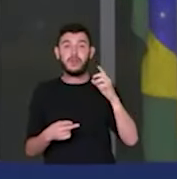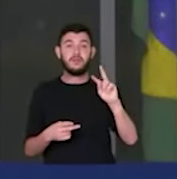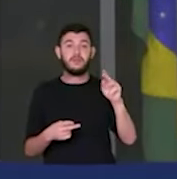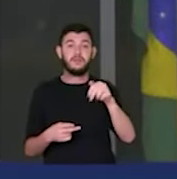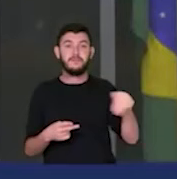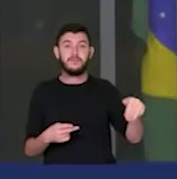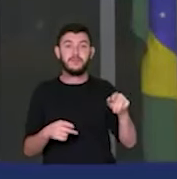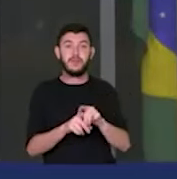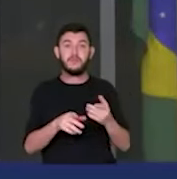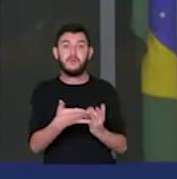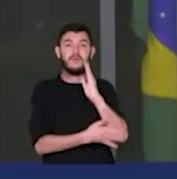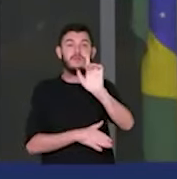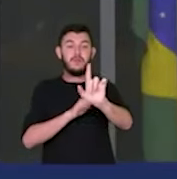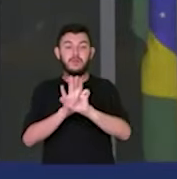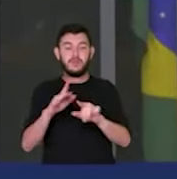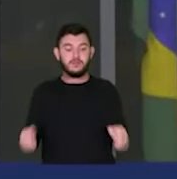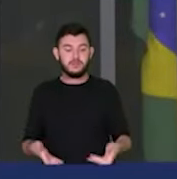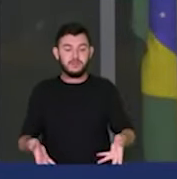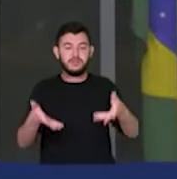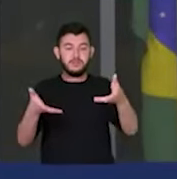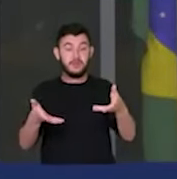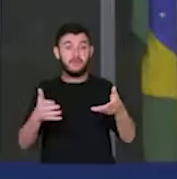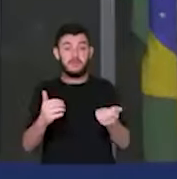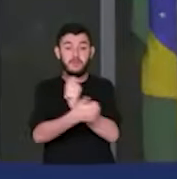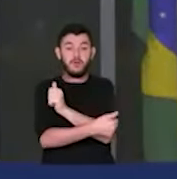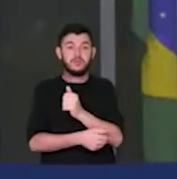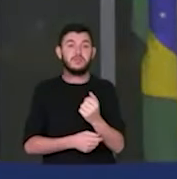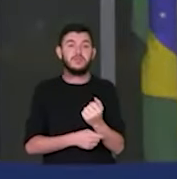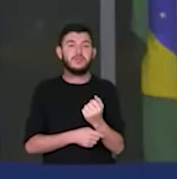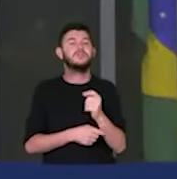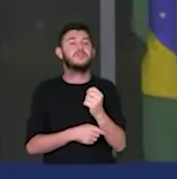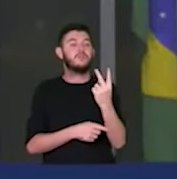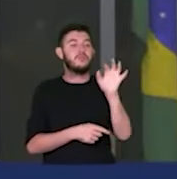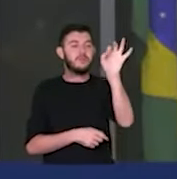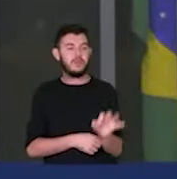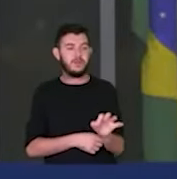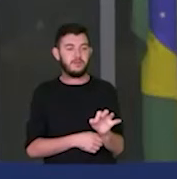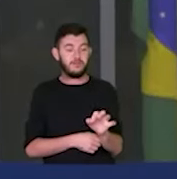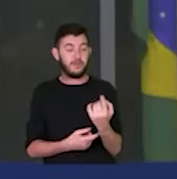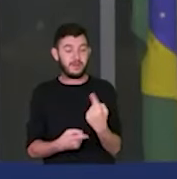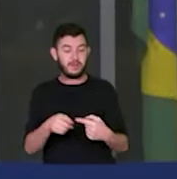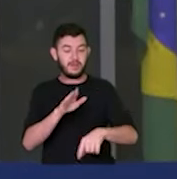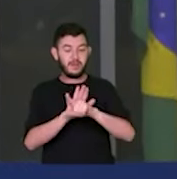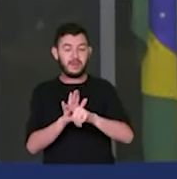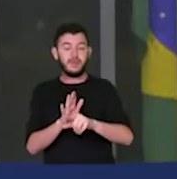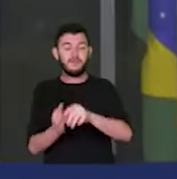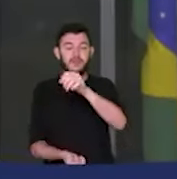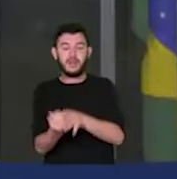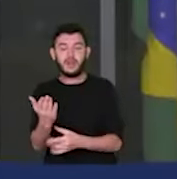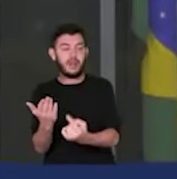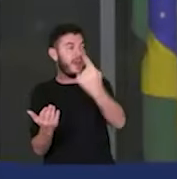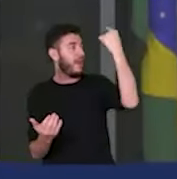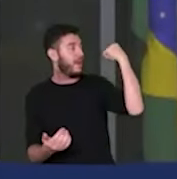ao esporte, de 1 para 2%. A lei de incentivo teve início em 2007. E alguns